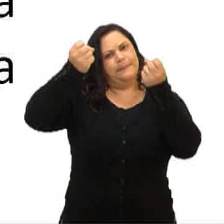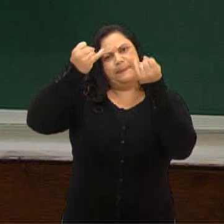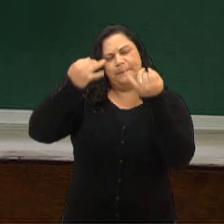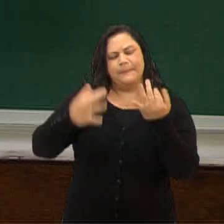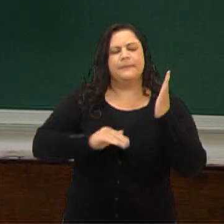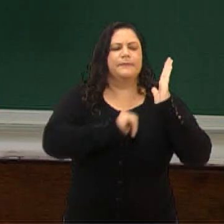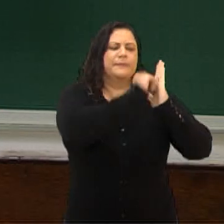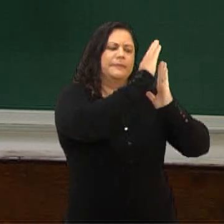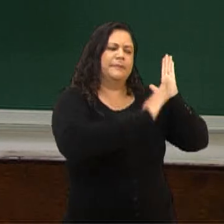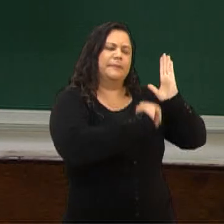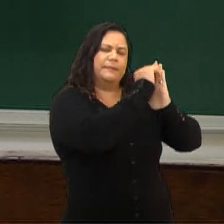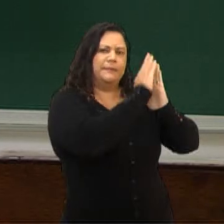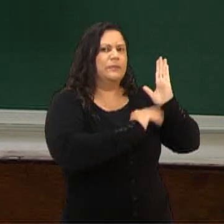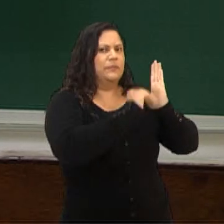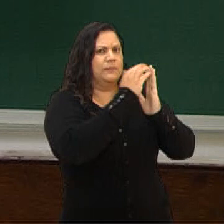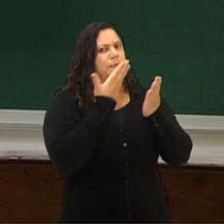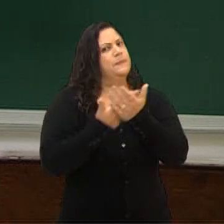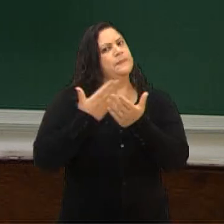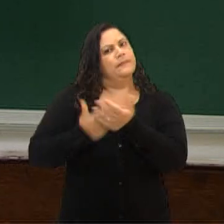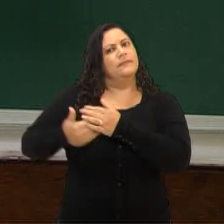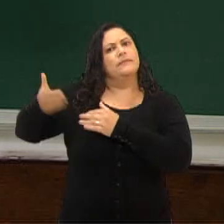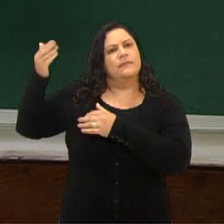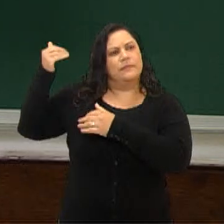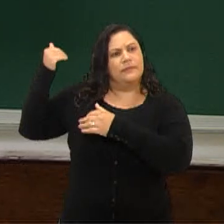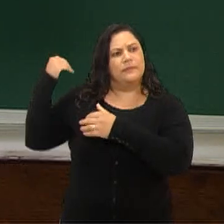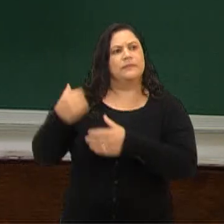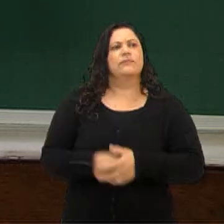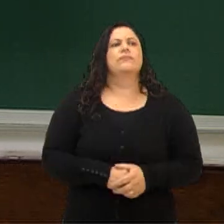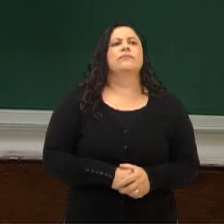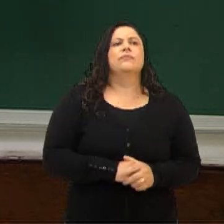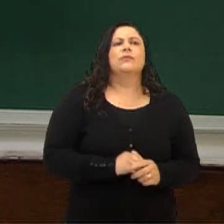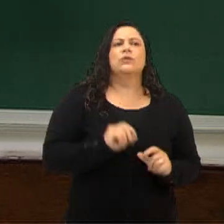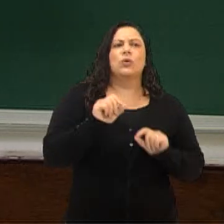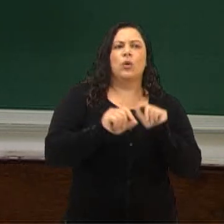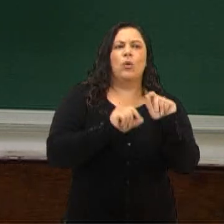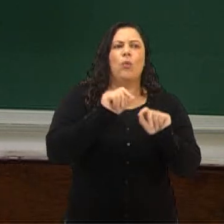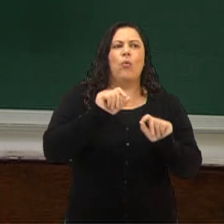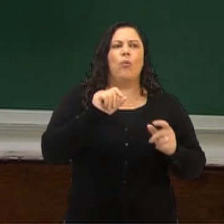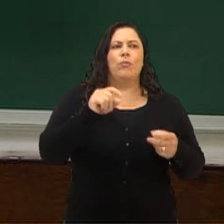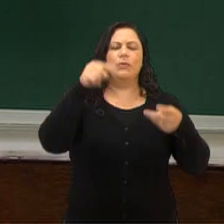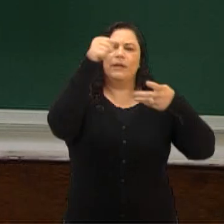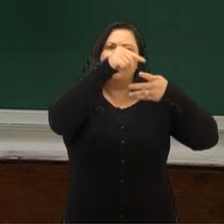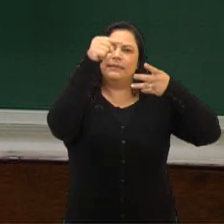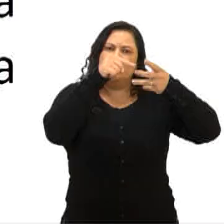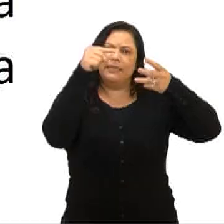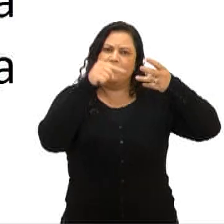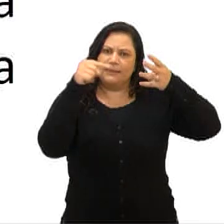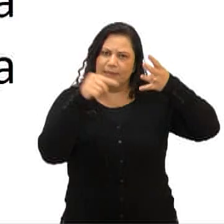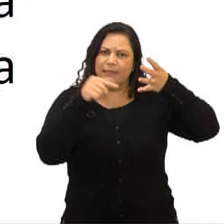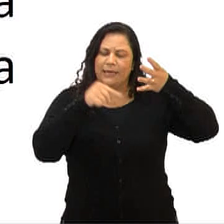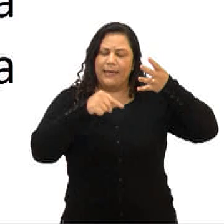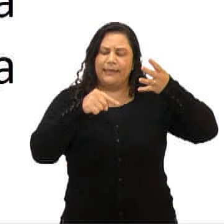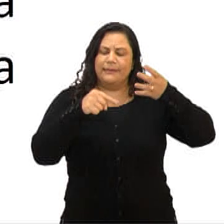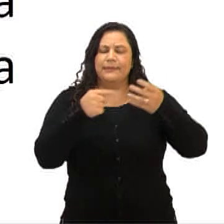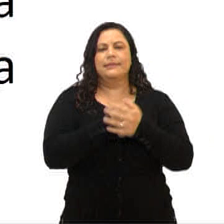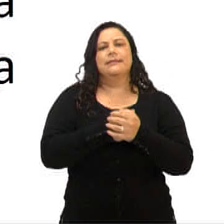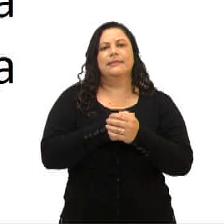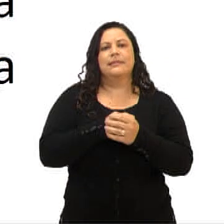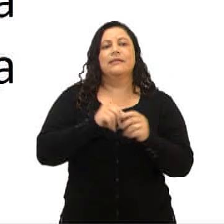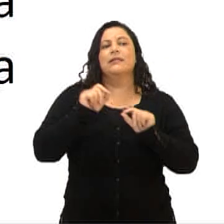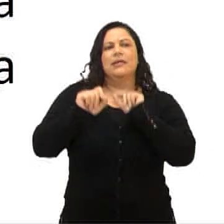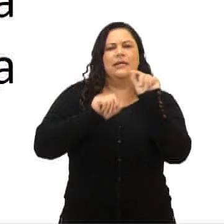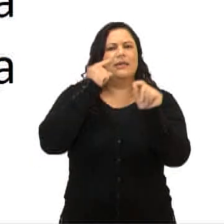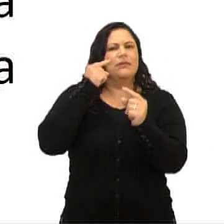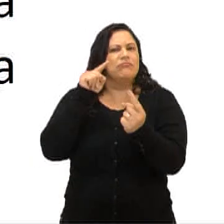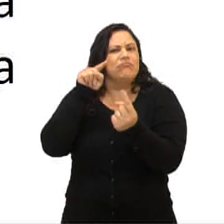impressionista na aula passada, né? O Gauguin, o Serrault e o Van Gogh, tá? Que no início de suas carreiras se identificaram